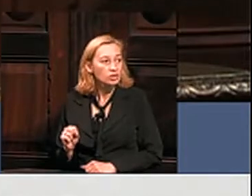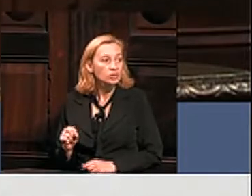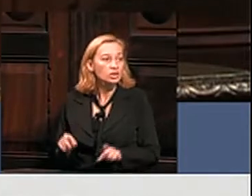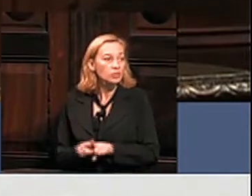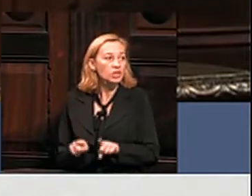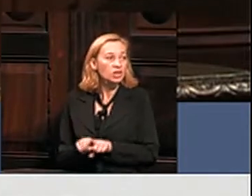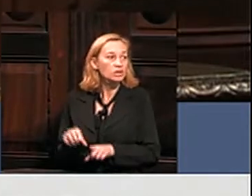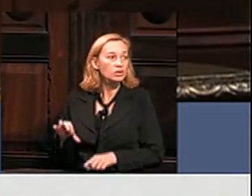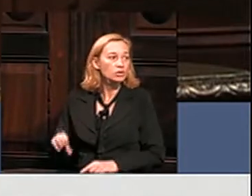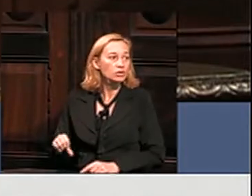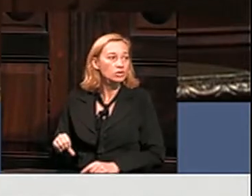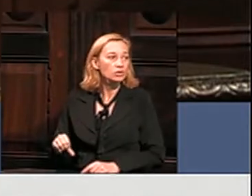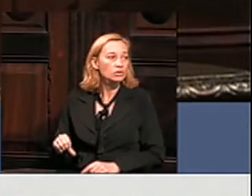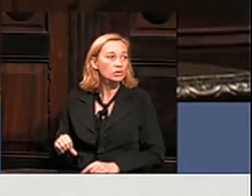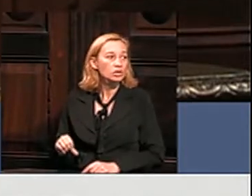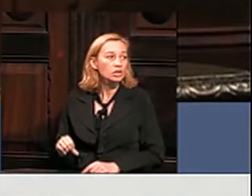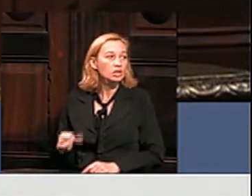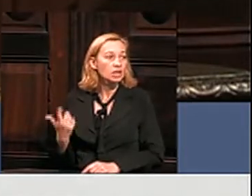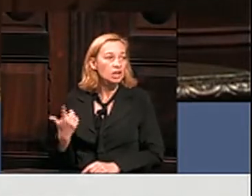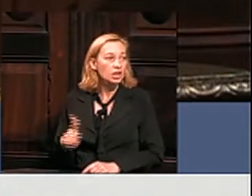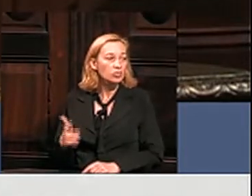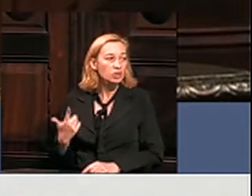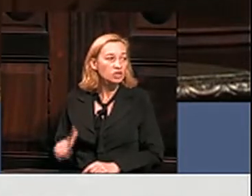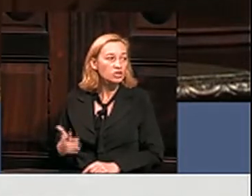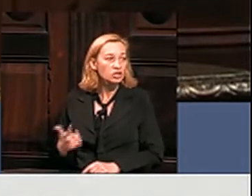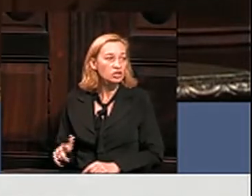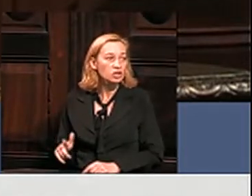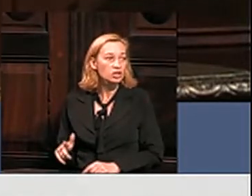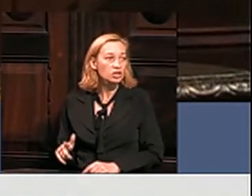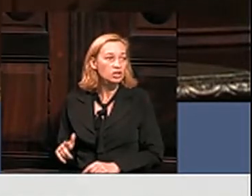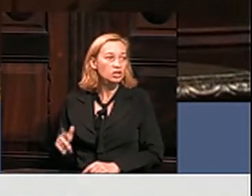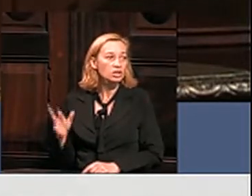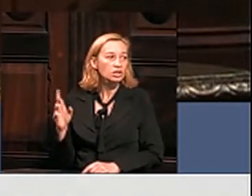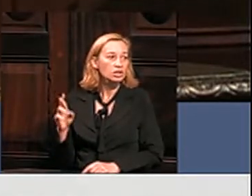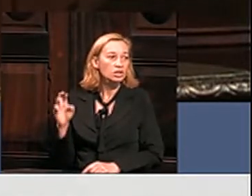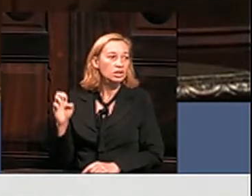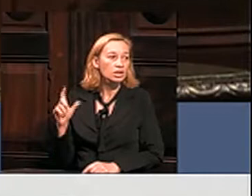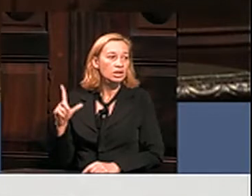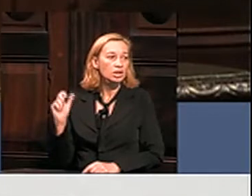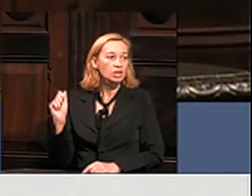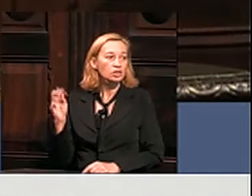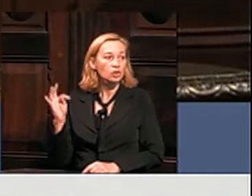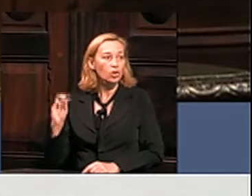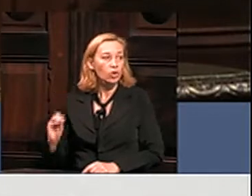relatório relativo à prestação de contas